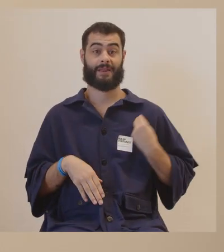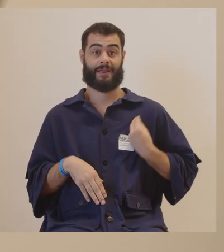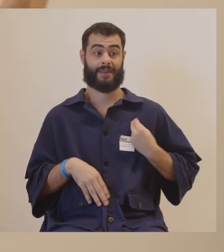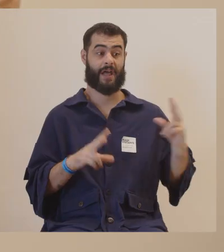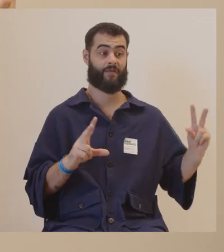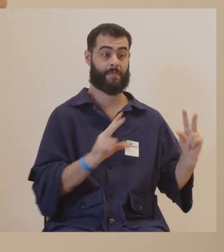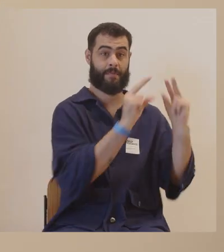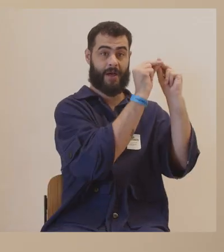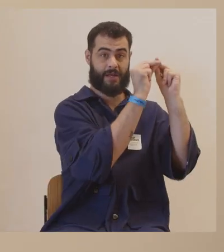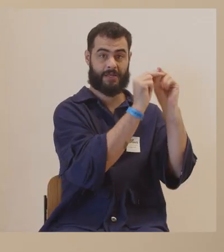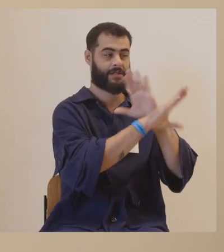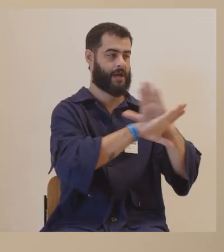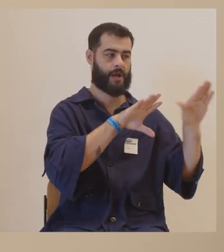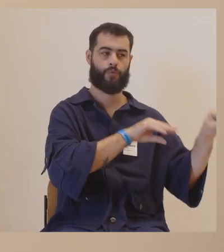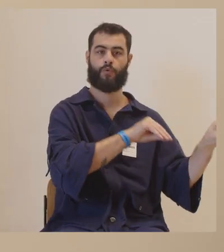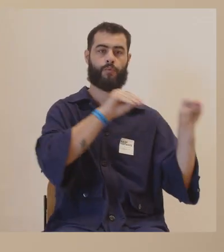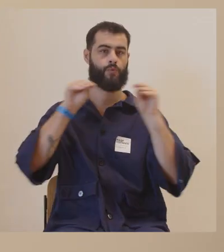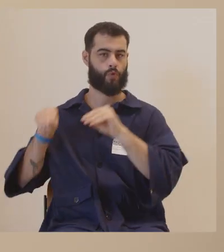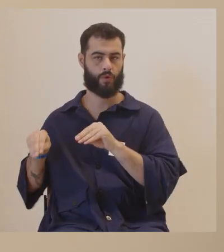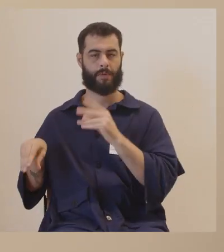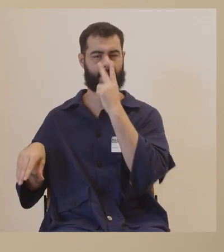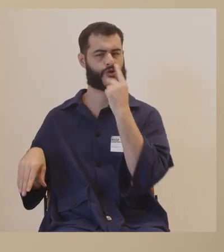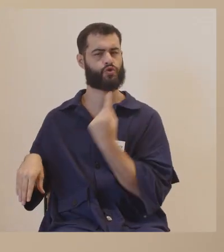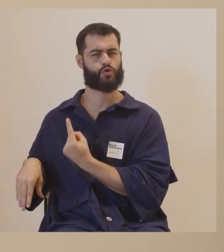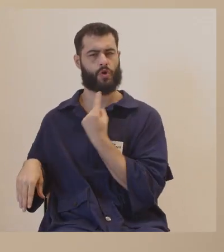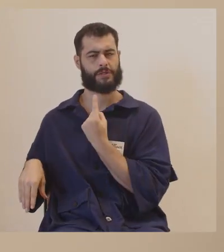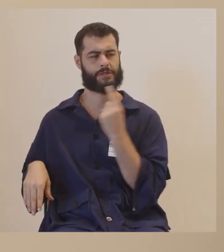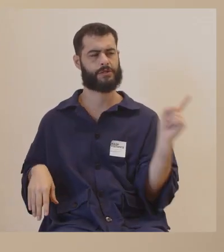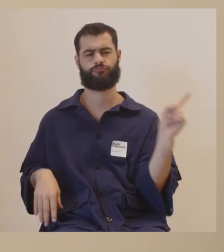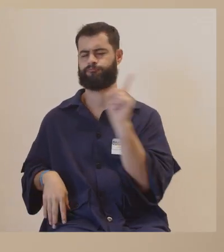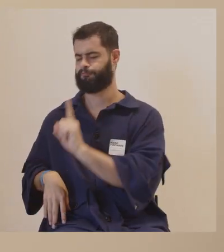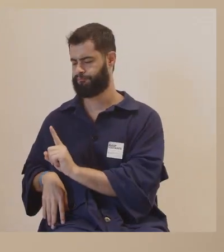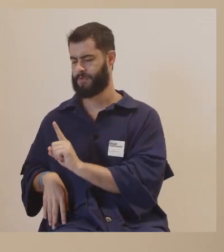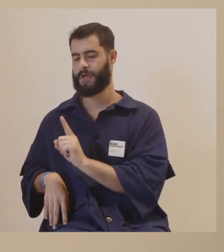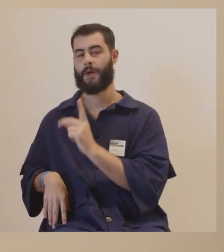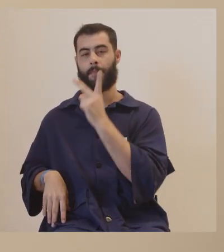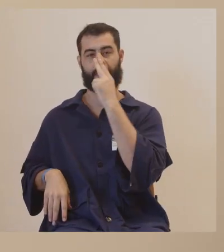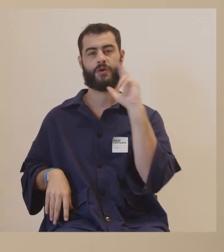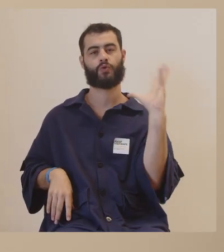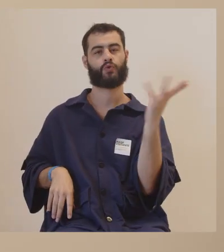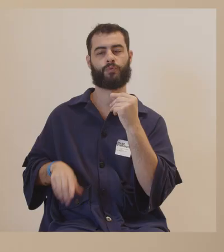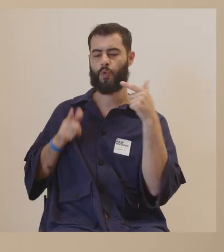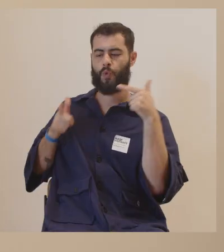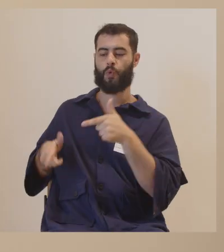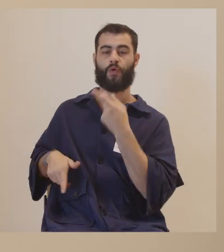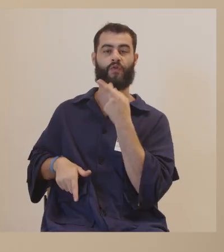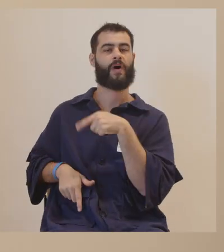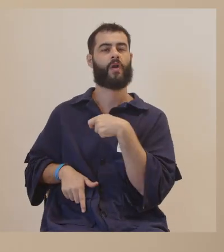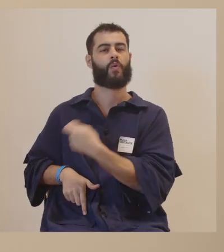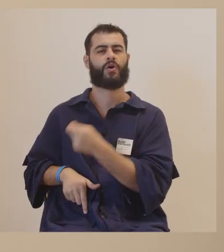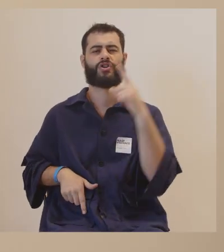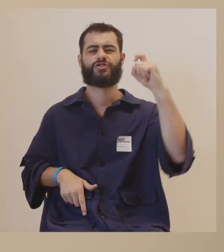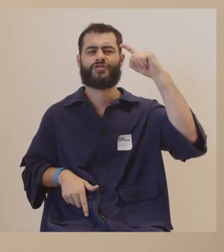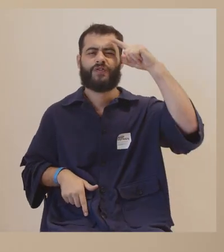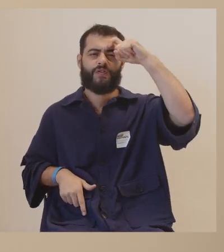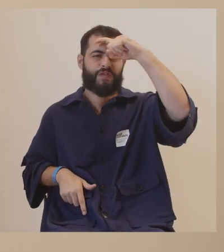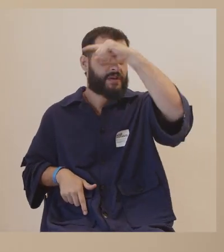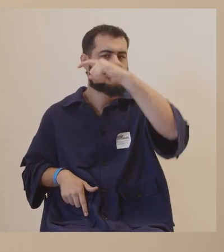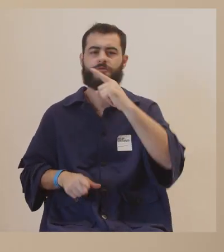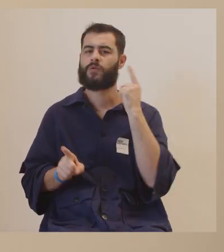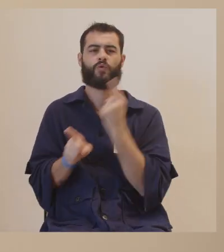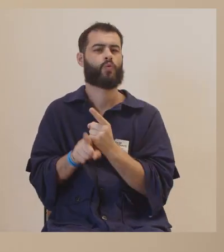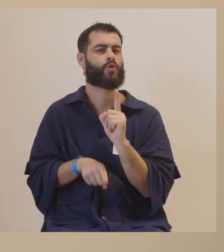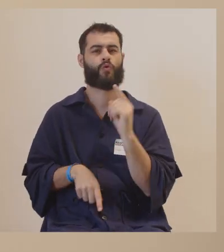assim, se isola mesmo, né? Ele é tido como um pintor difícil de encontrar no ambiente